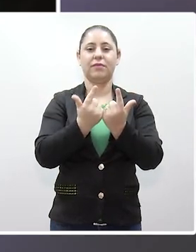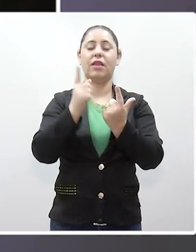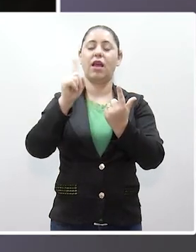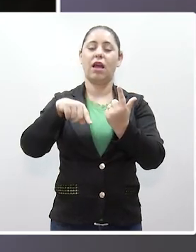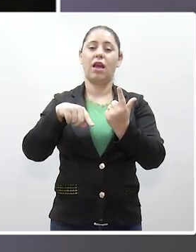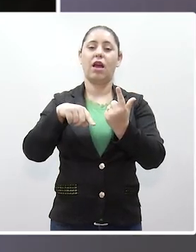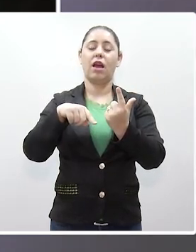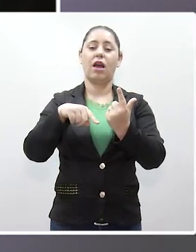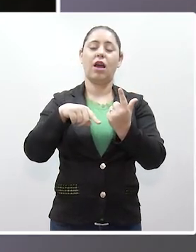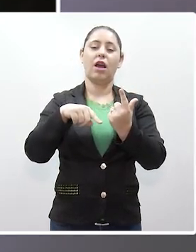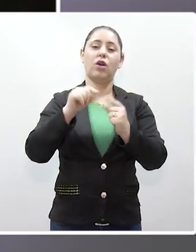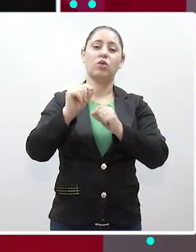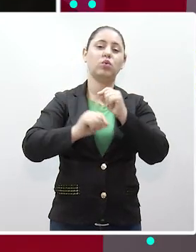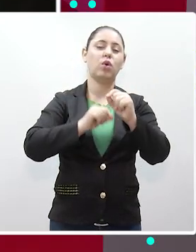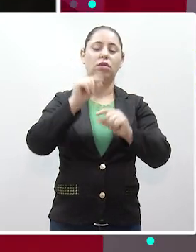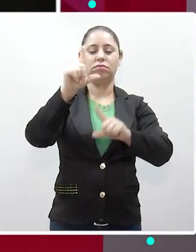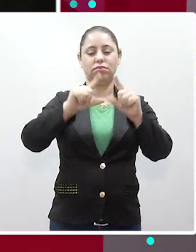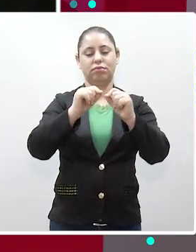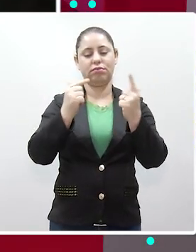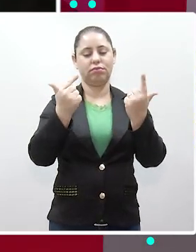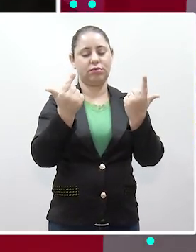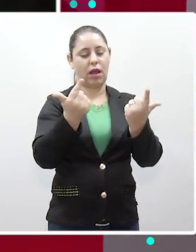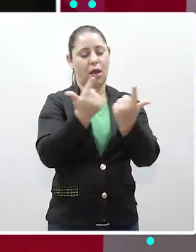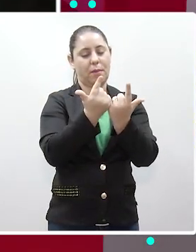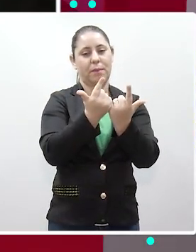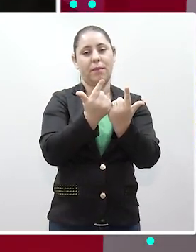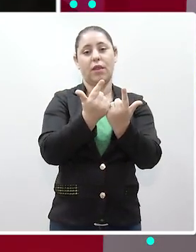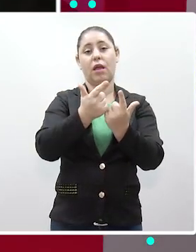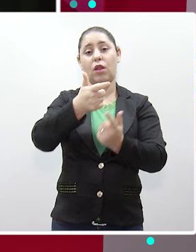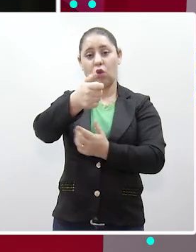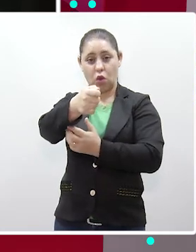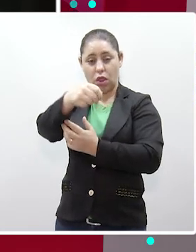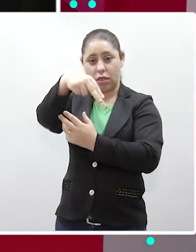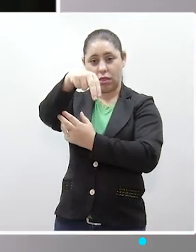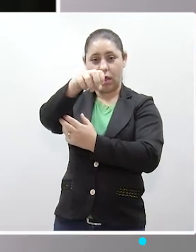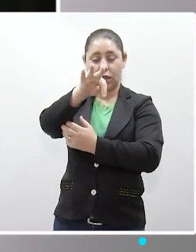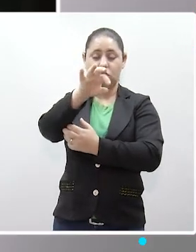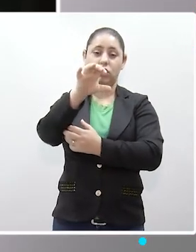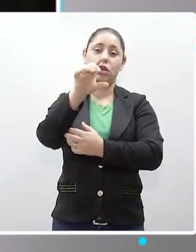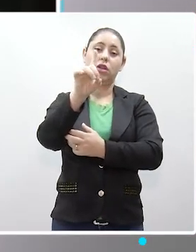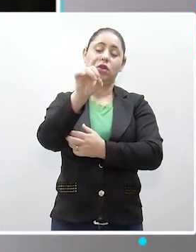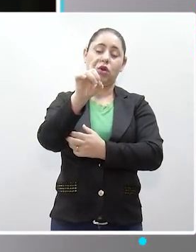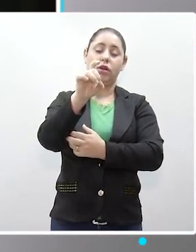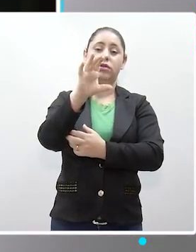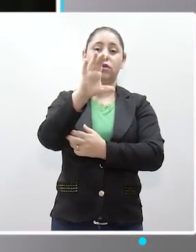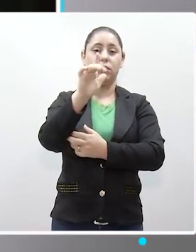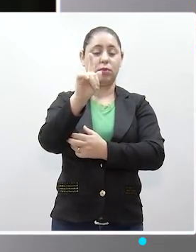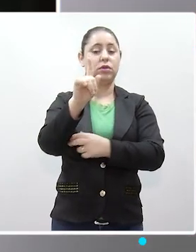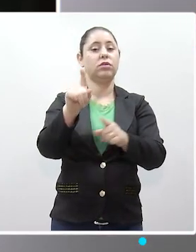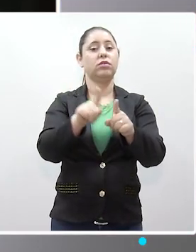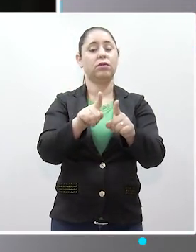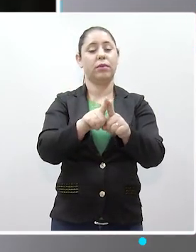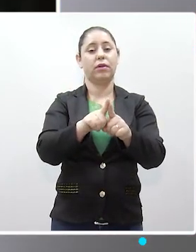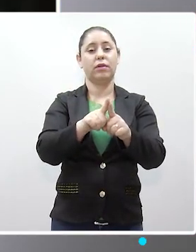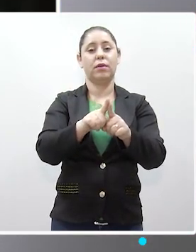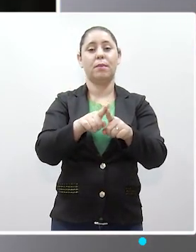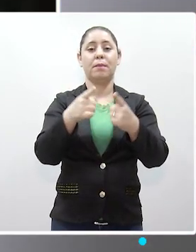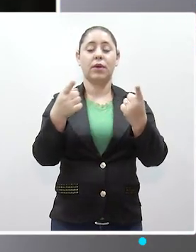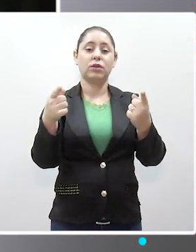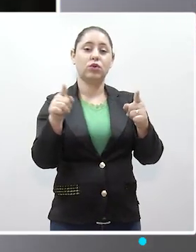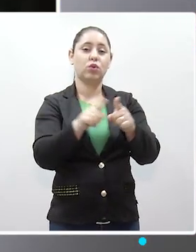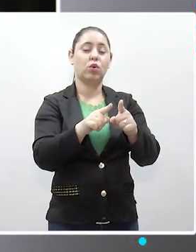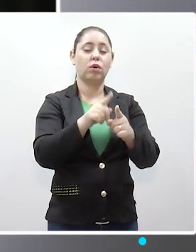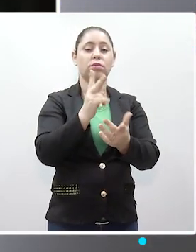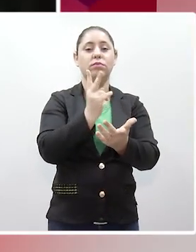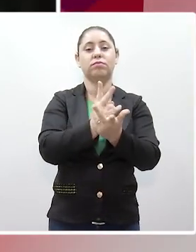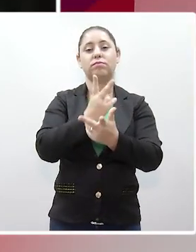o nosso programa é exibido ao longo da programação da TV Amenis, canal 9 do Cabo em Campo Grande e em Dourados, mas também,